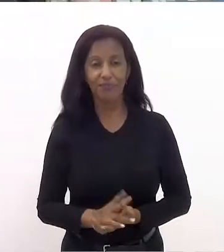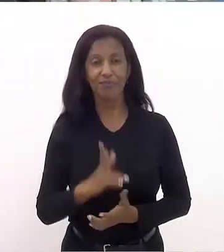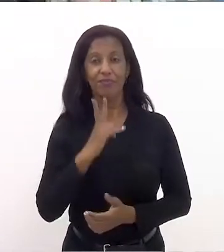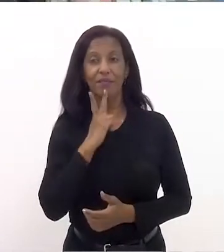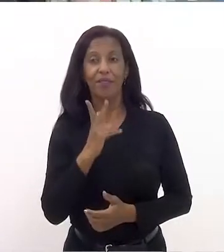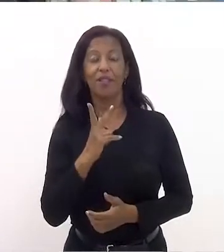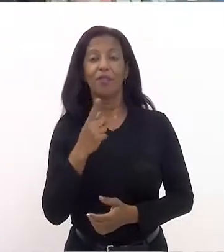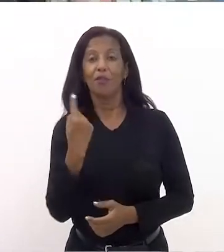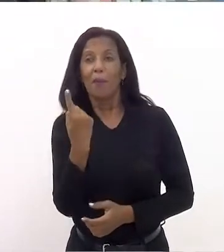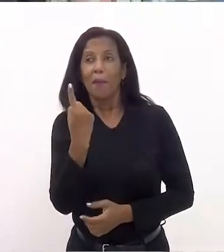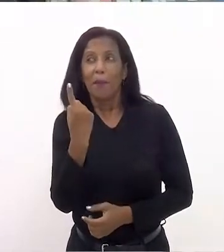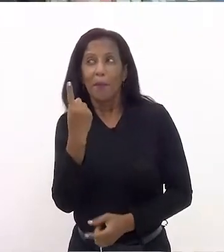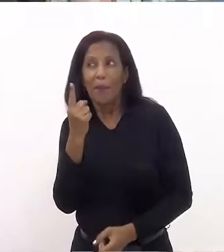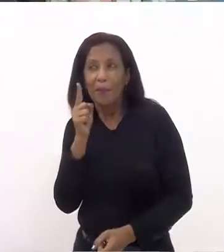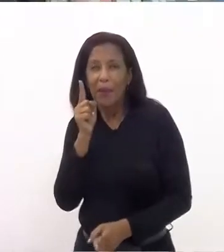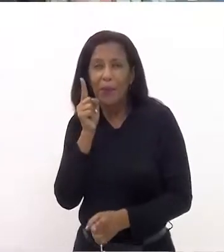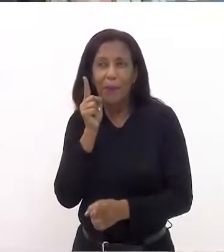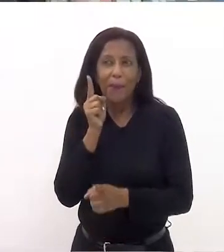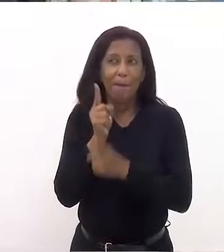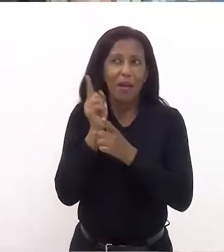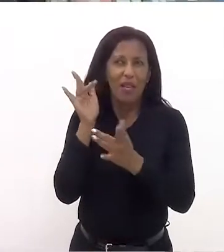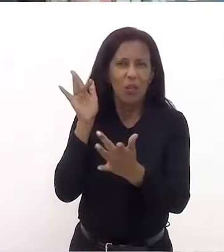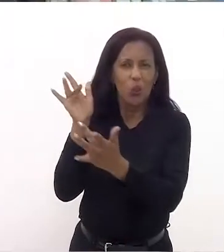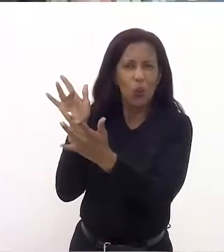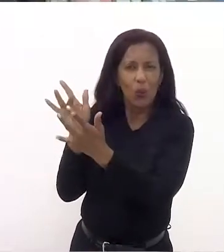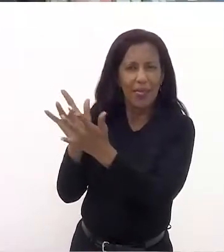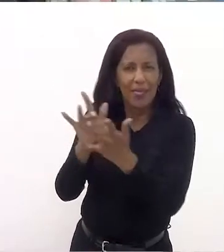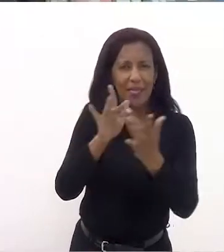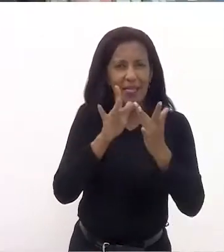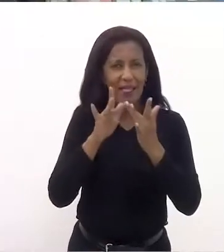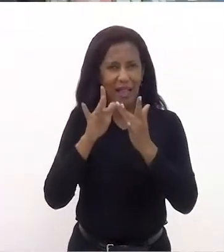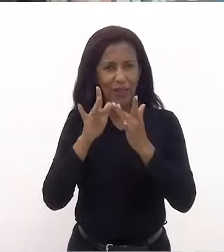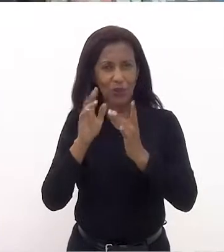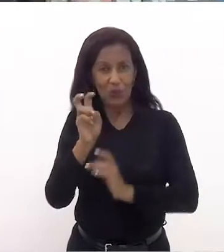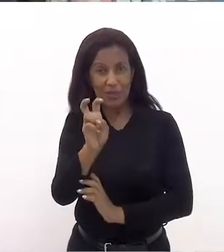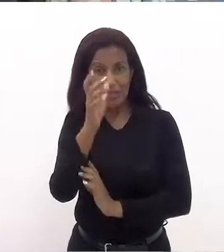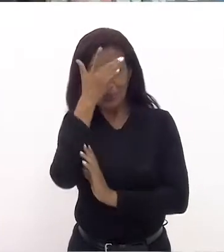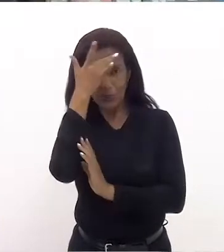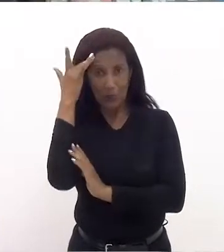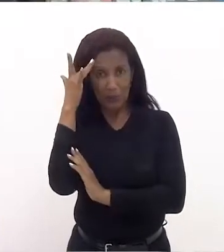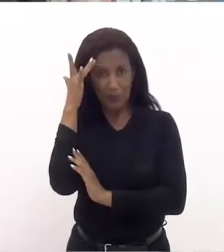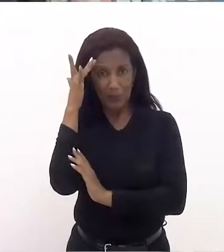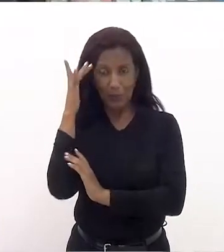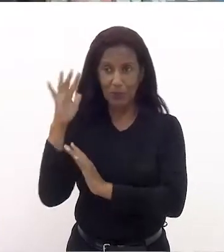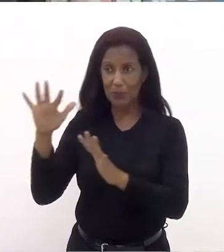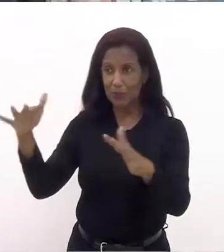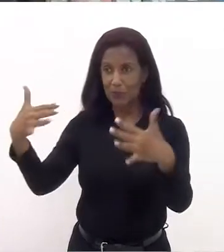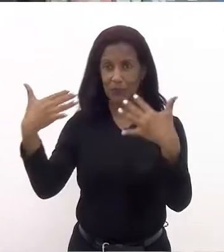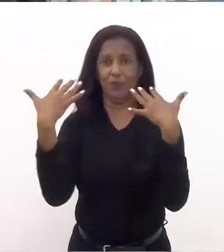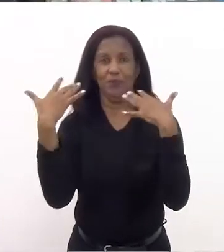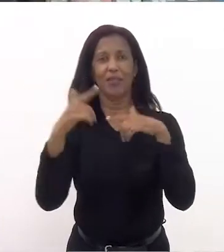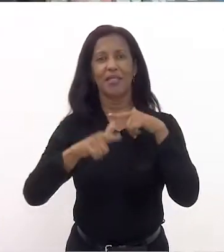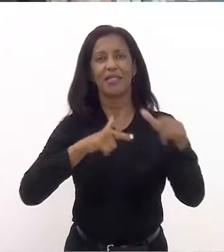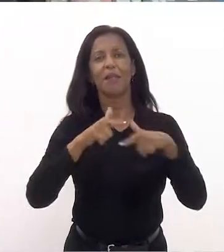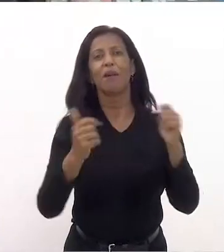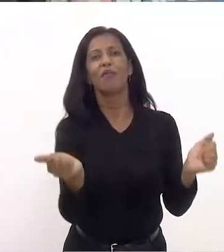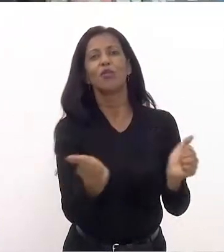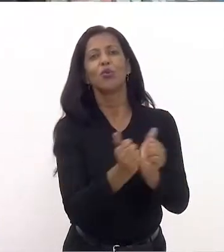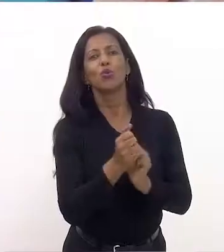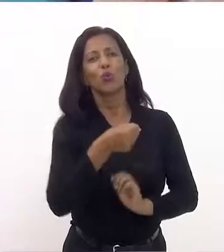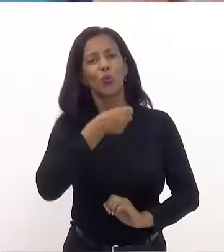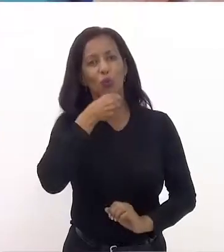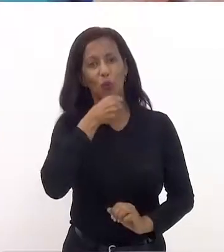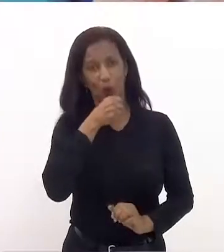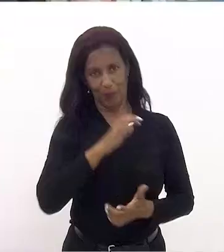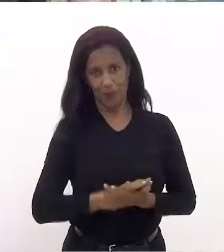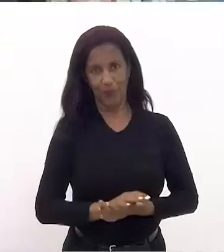eu disse que foi o meu primeiro contato com o público de 5 pessoas que trabalhavam ali com meu avô.